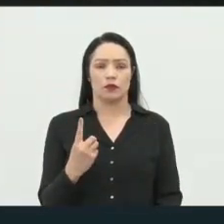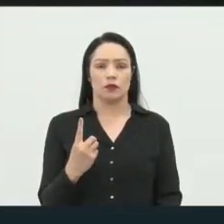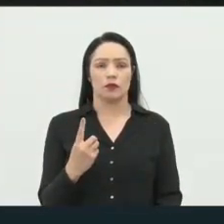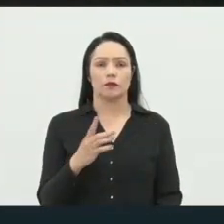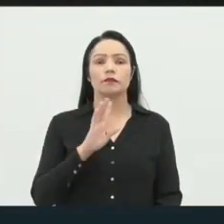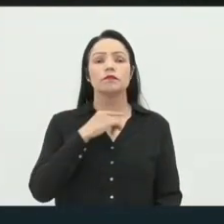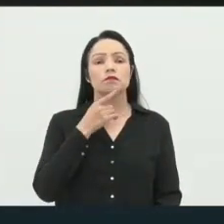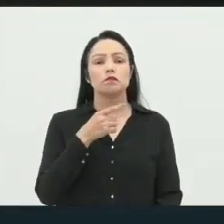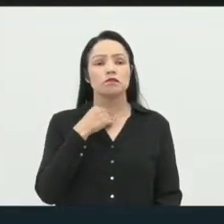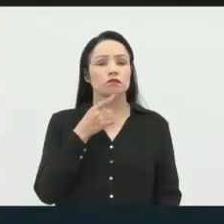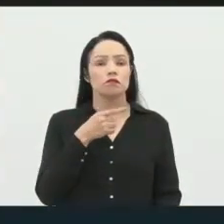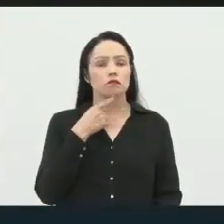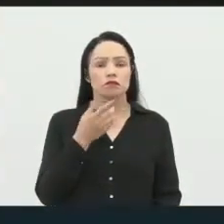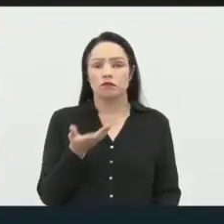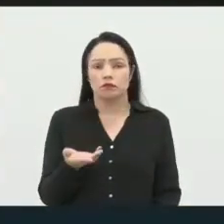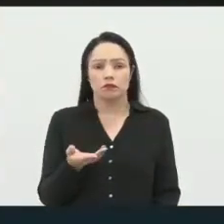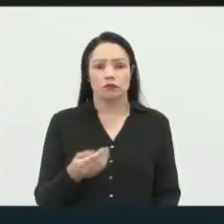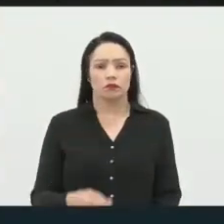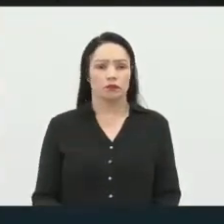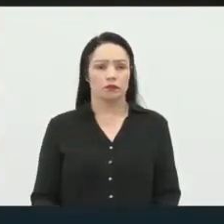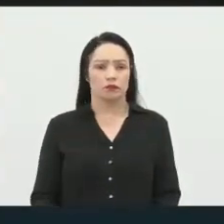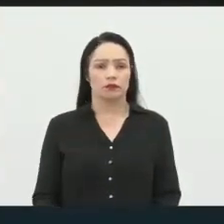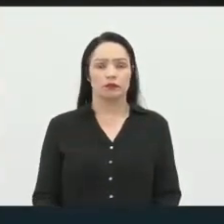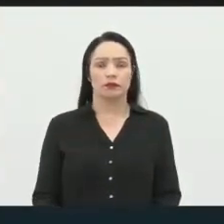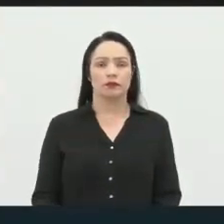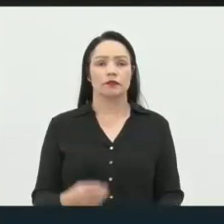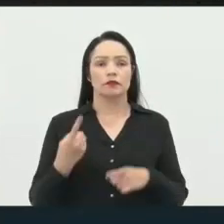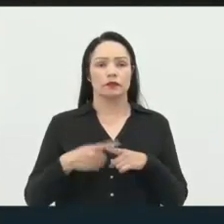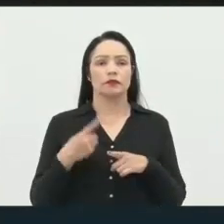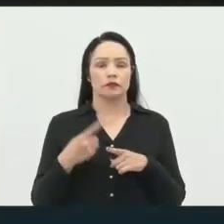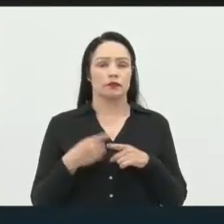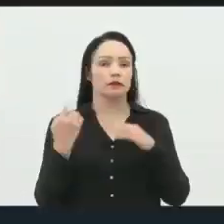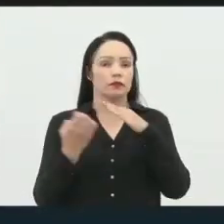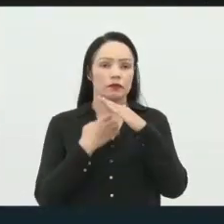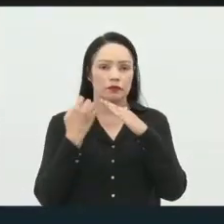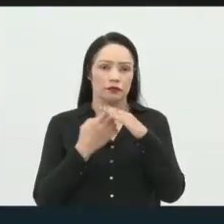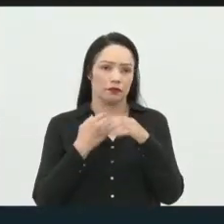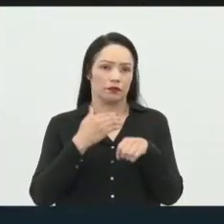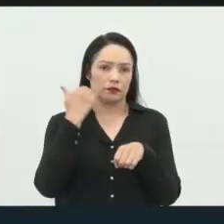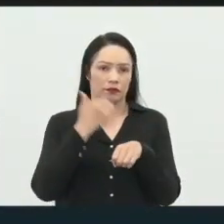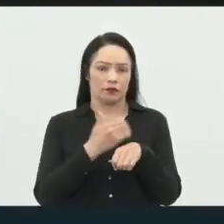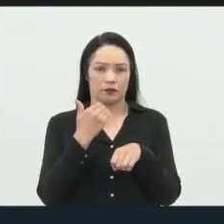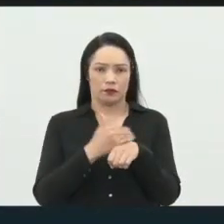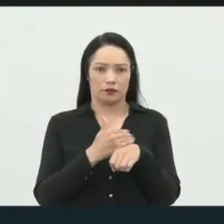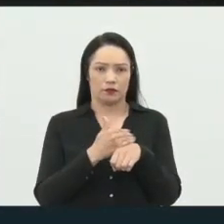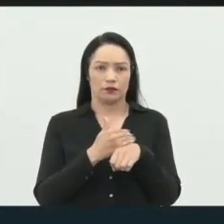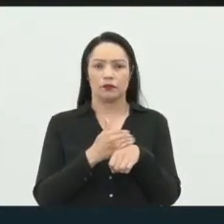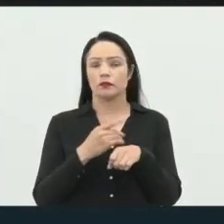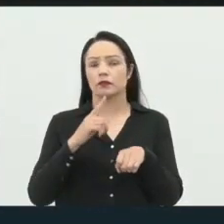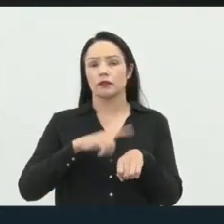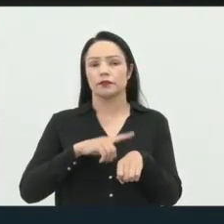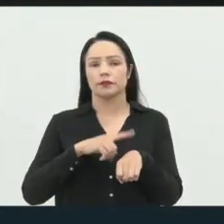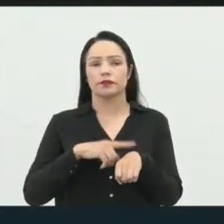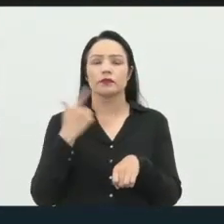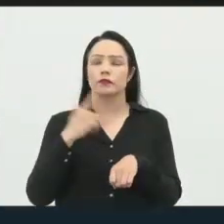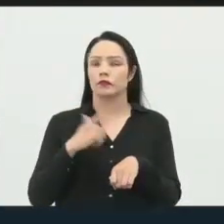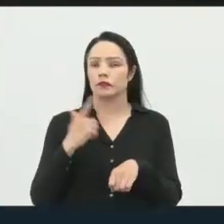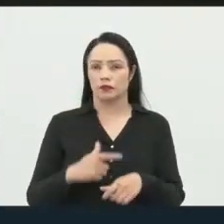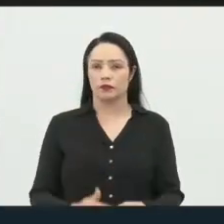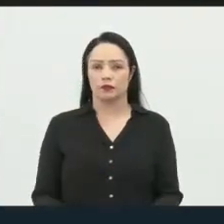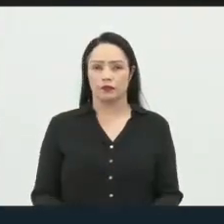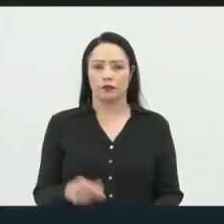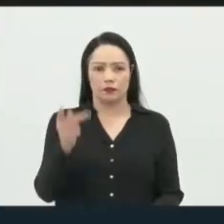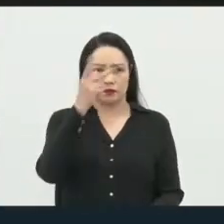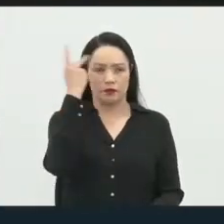pegar sabe por quê Porque a empresa não está cumprindo com o seu horário e trabalhadores